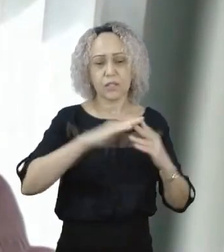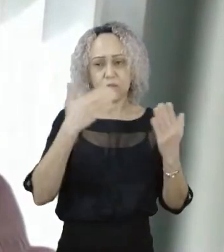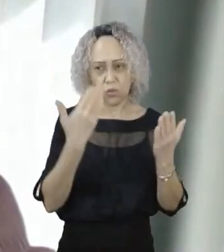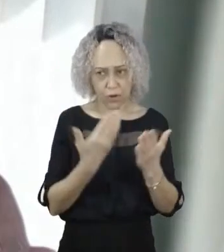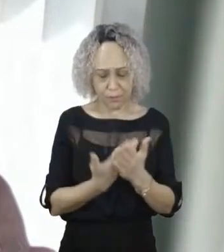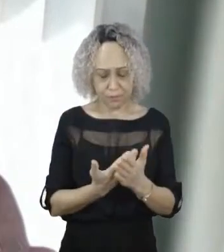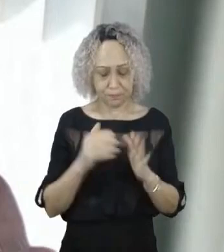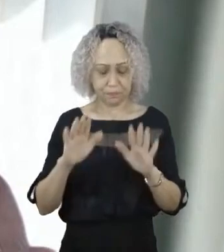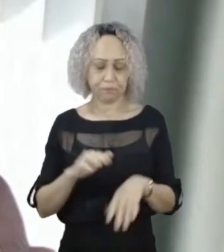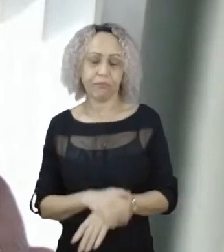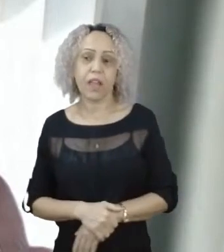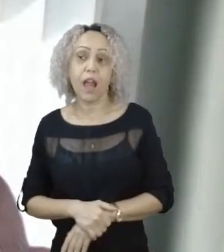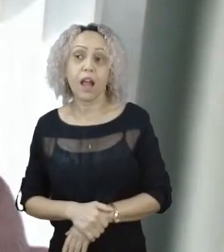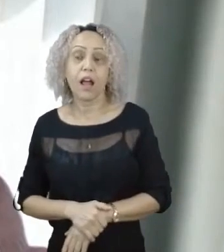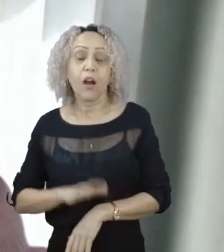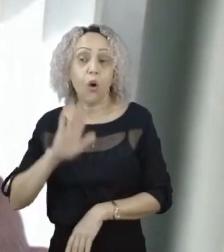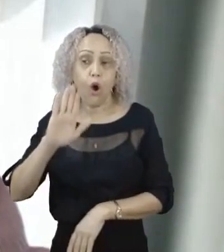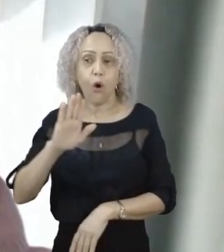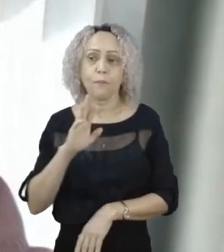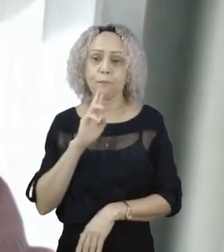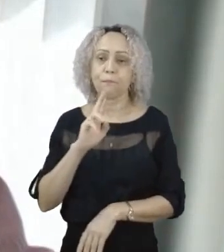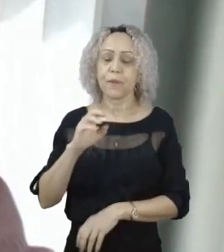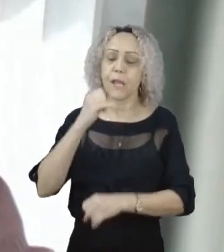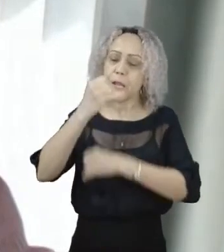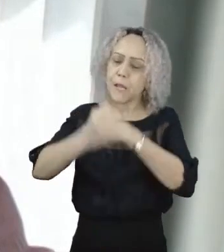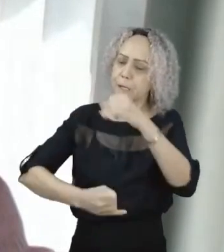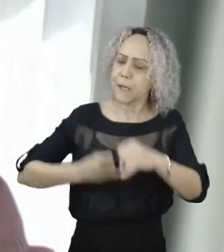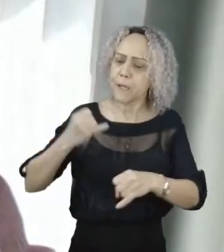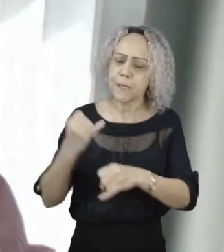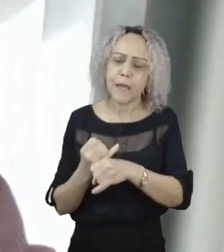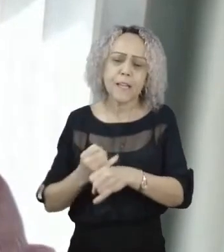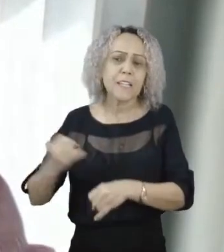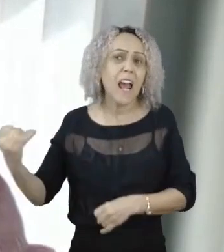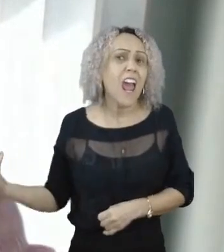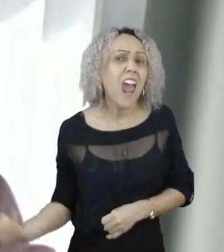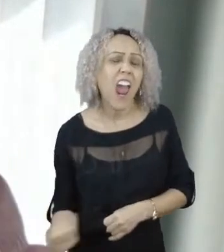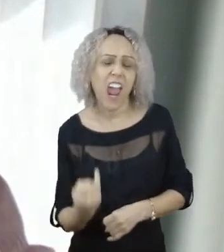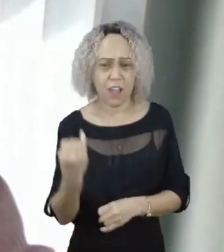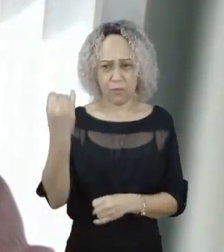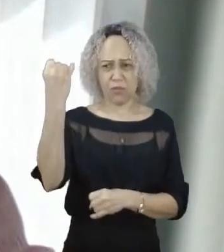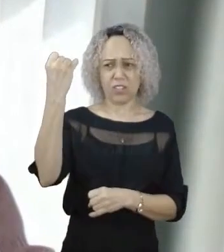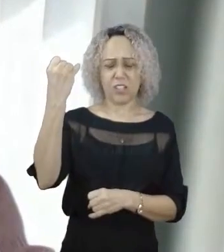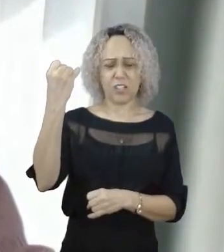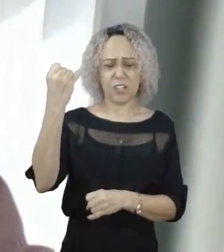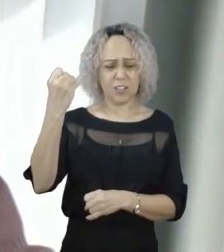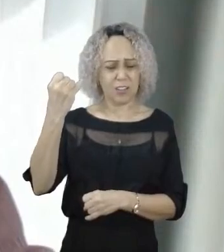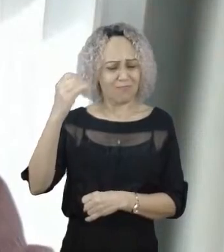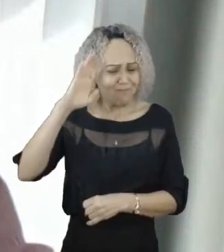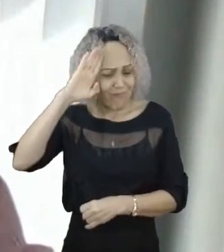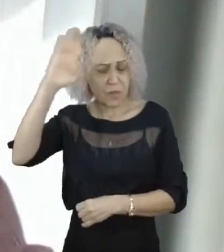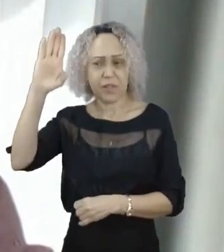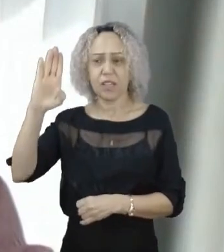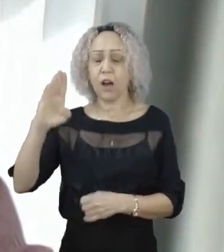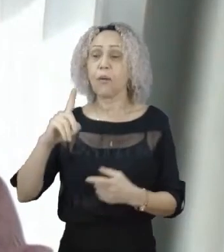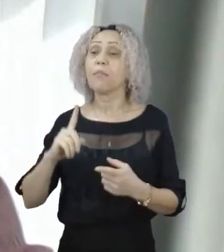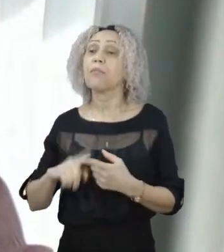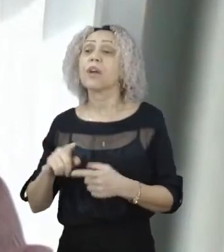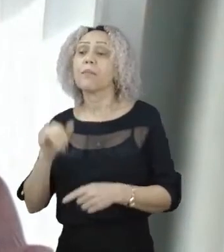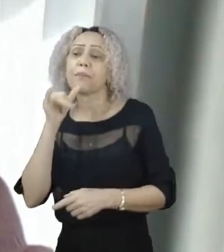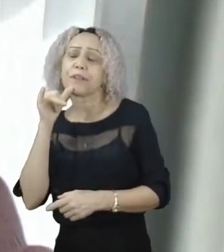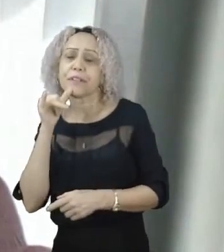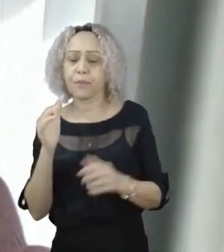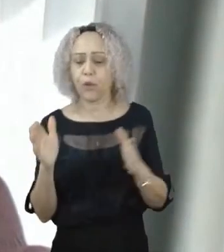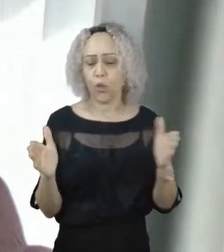pandemia. O que ficou comprovado na pandemia com as aulas remotas é a falta de internet, de redes de